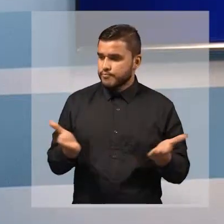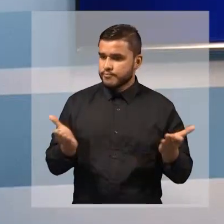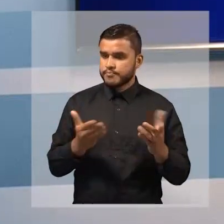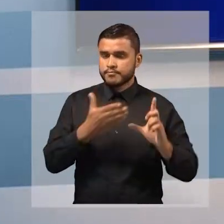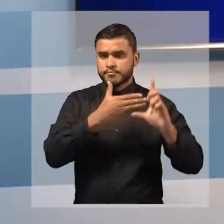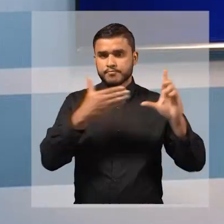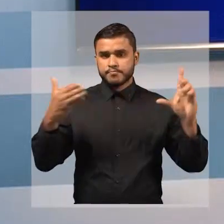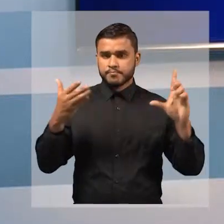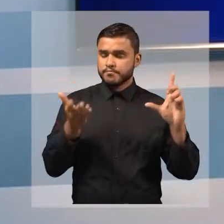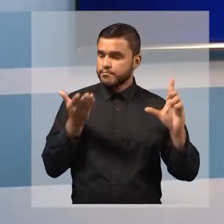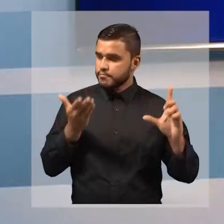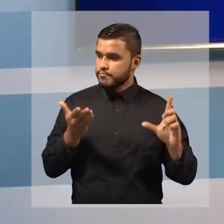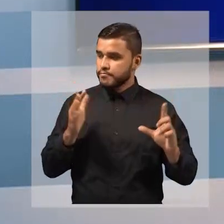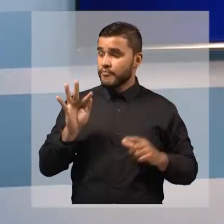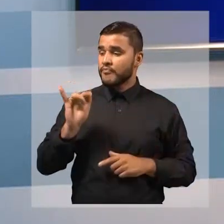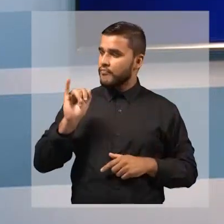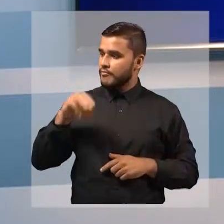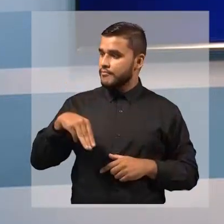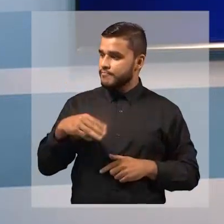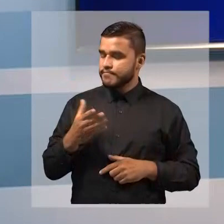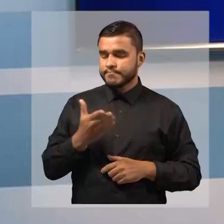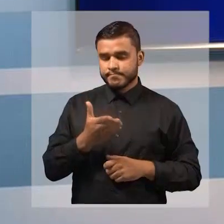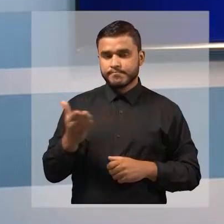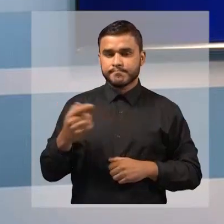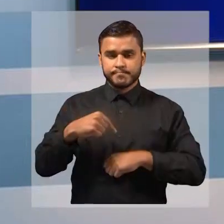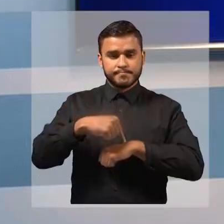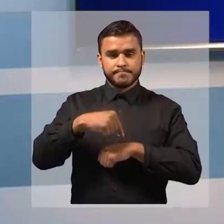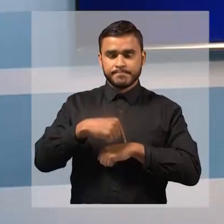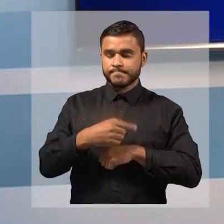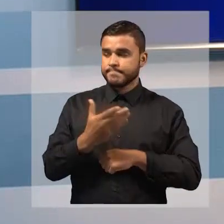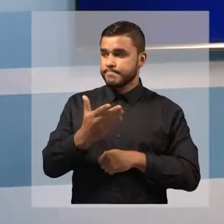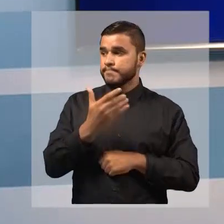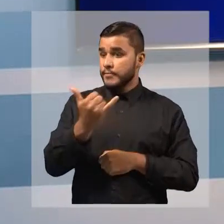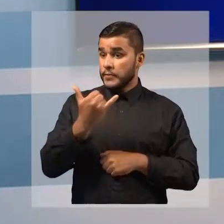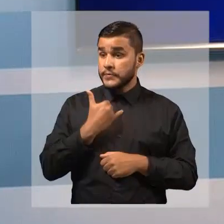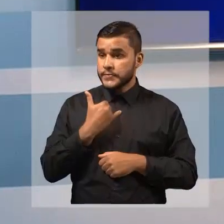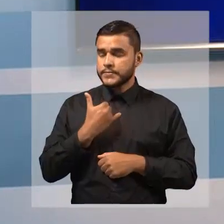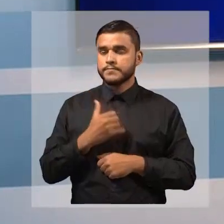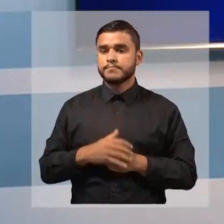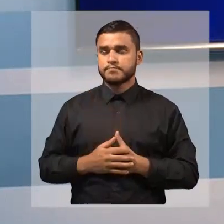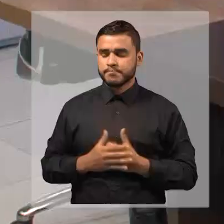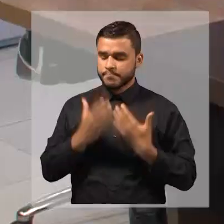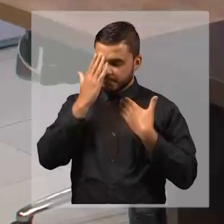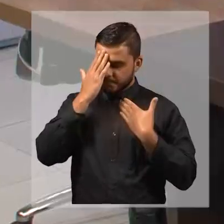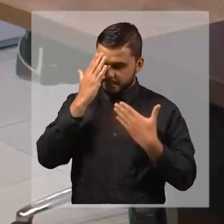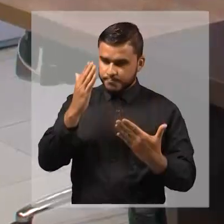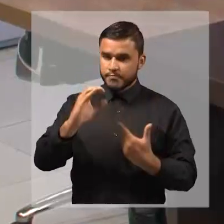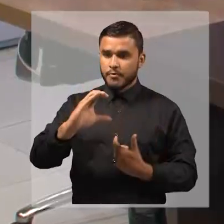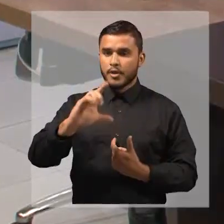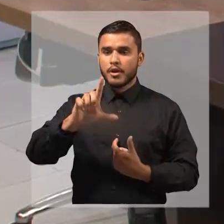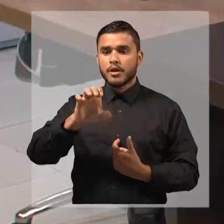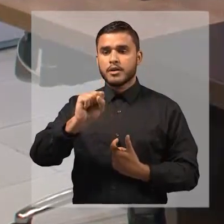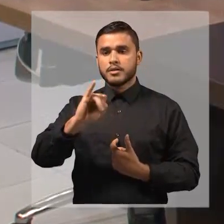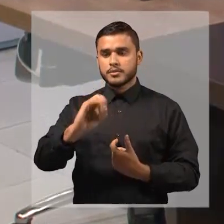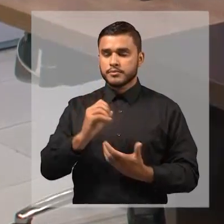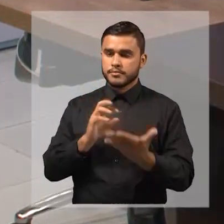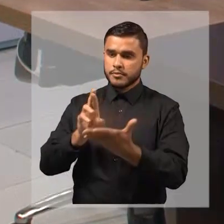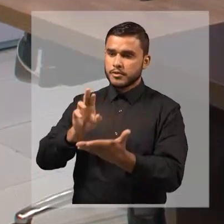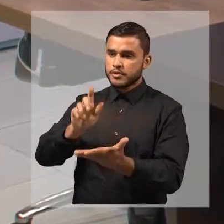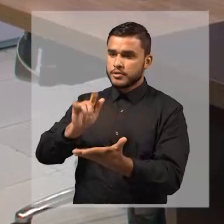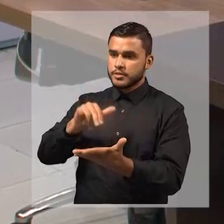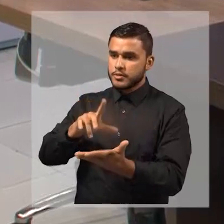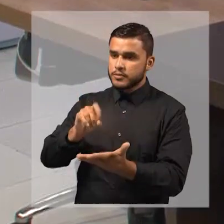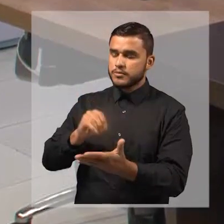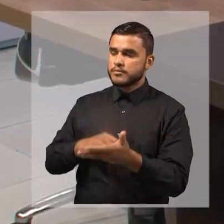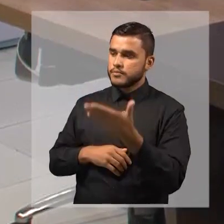crise. Eu tenho que encerrar o programa agora, que a produção já nos informa que o tempo se esgotou desse último bloco. Agradecendo aos